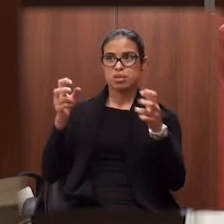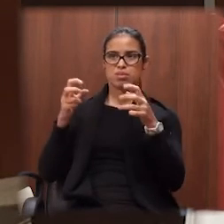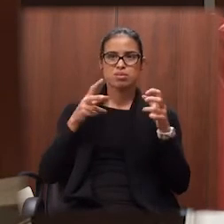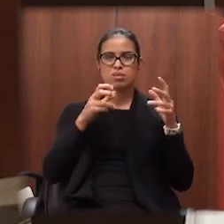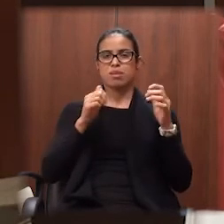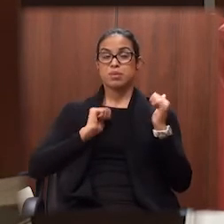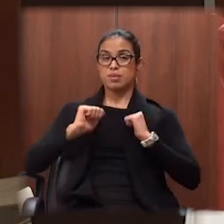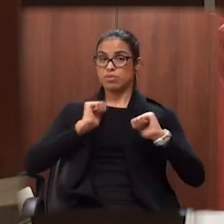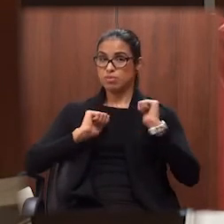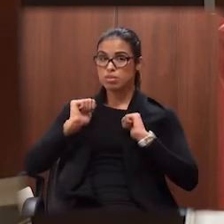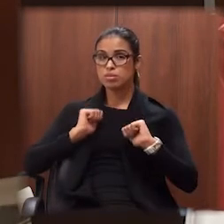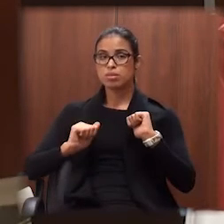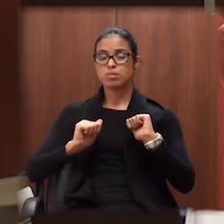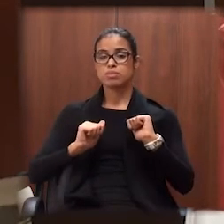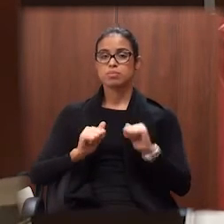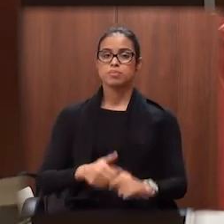aflitivo,